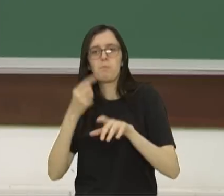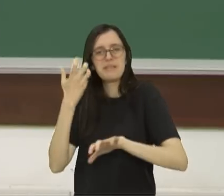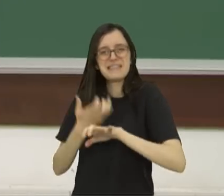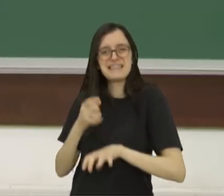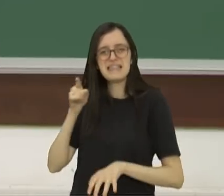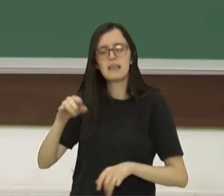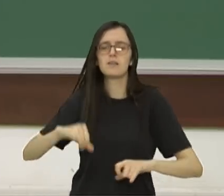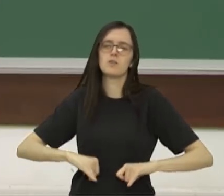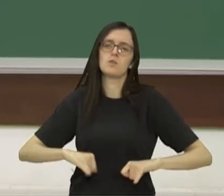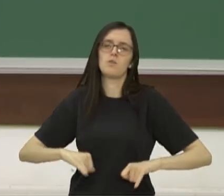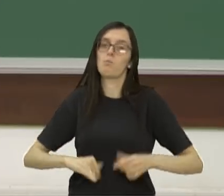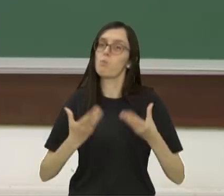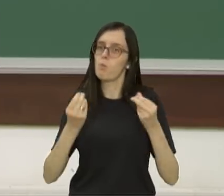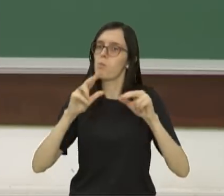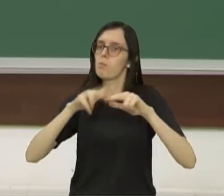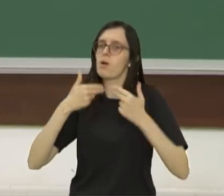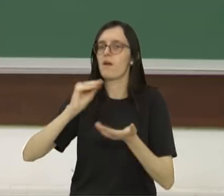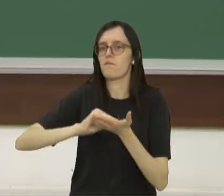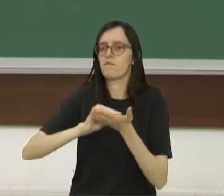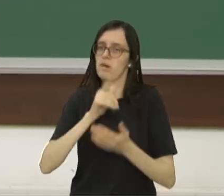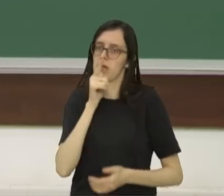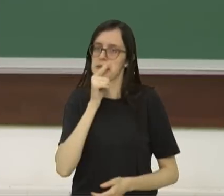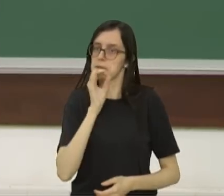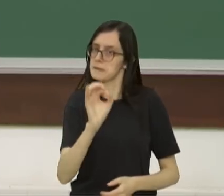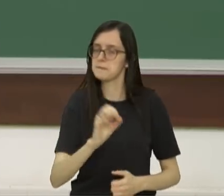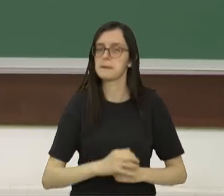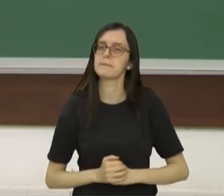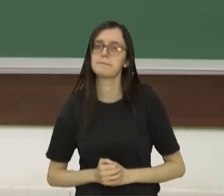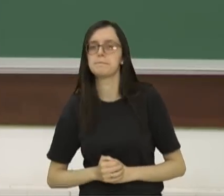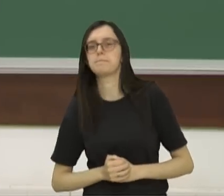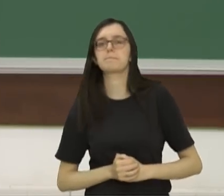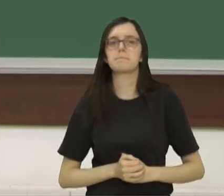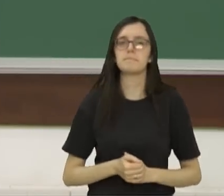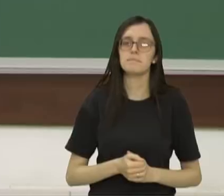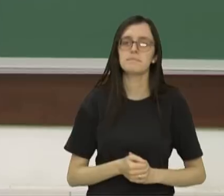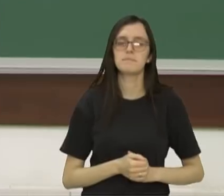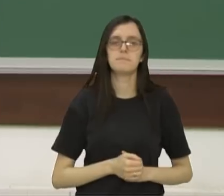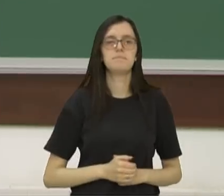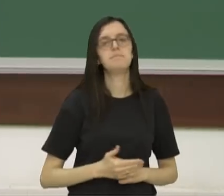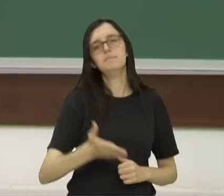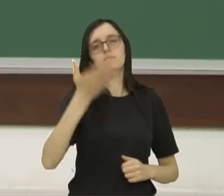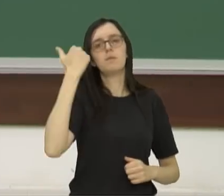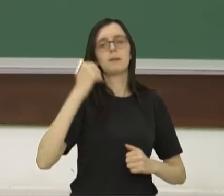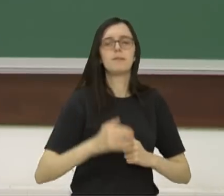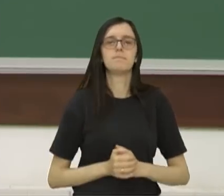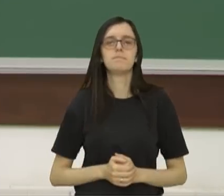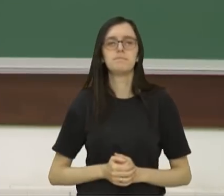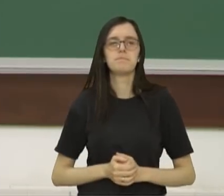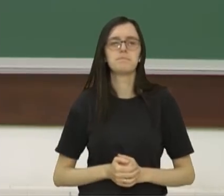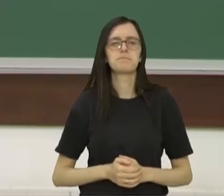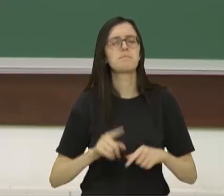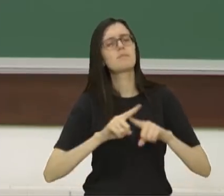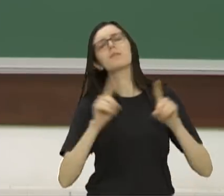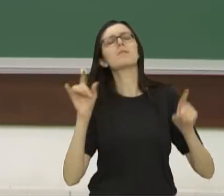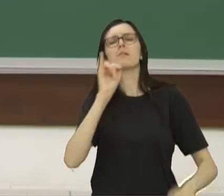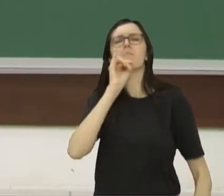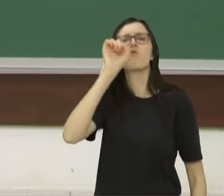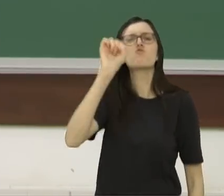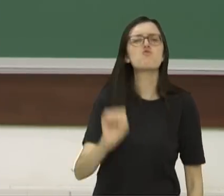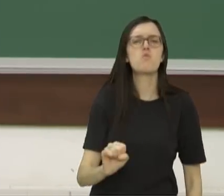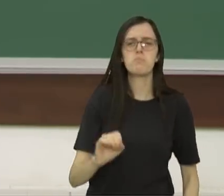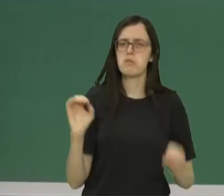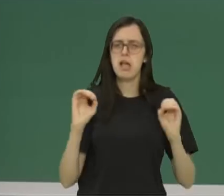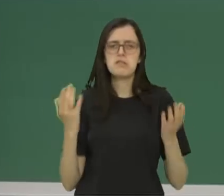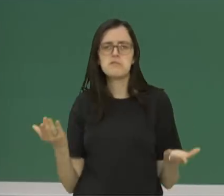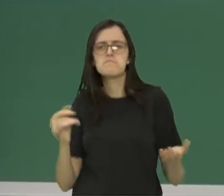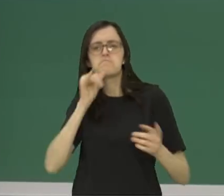ali que sofre muito com a falta de água, certo? Vamos lá, então. Mas e aí, na região sul nós não temos